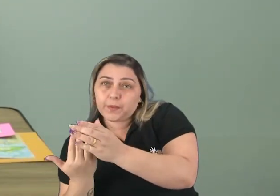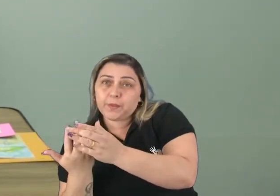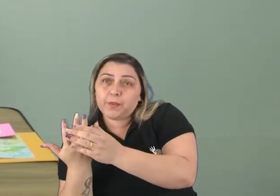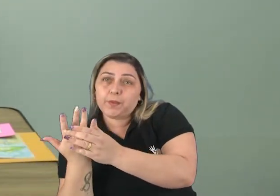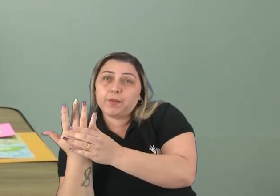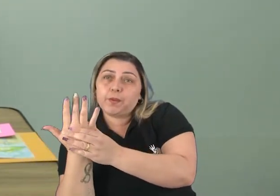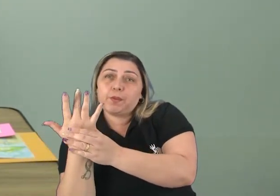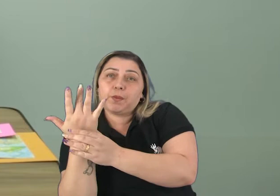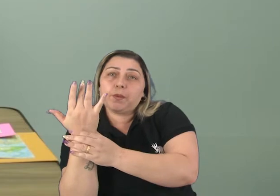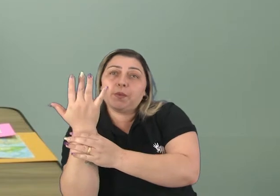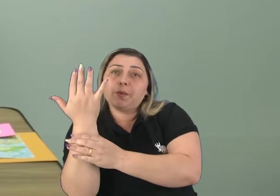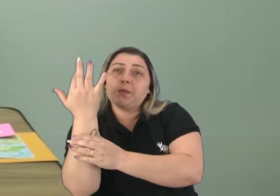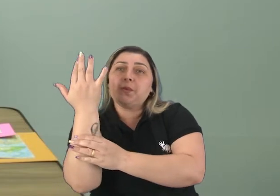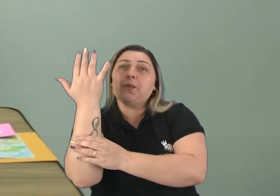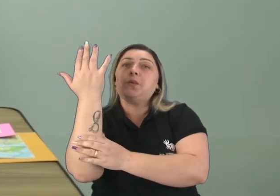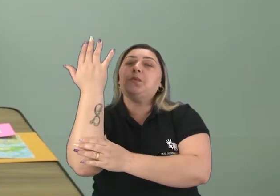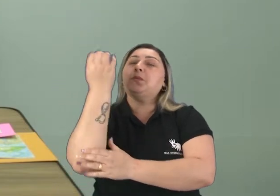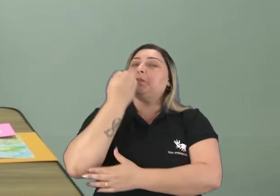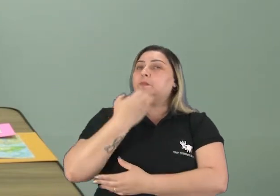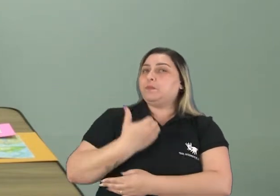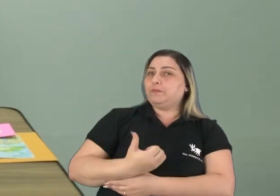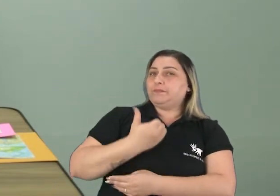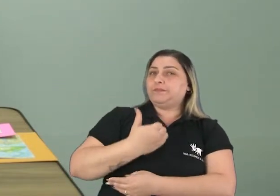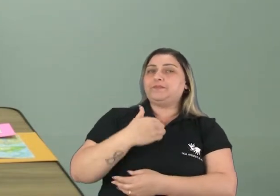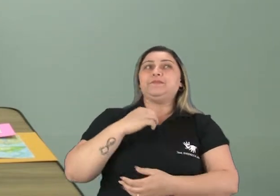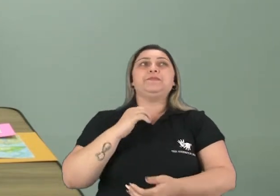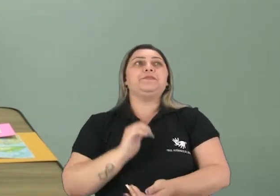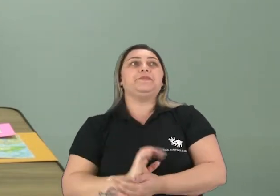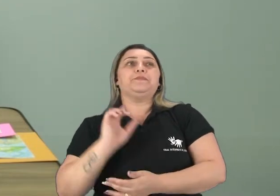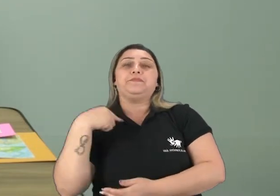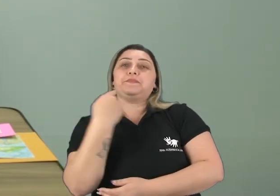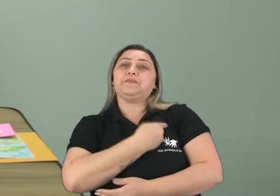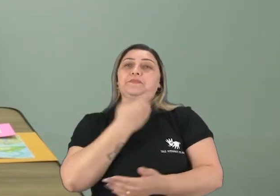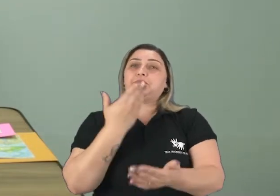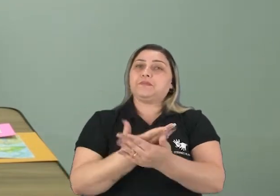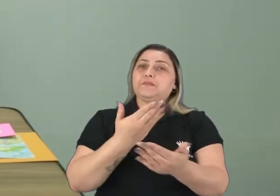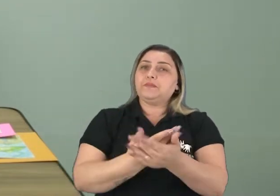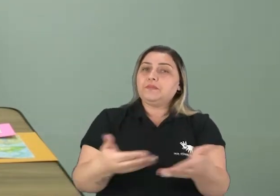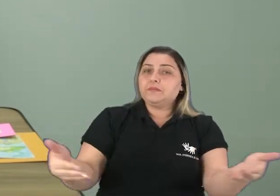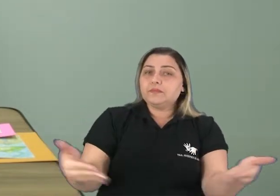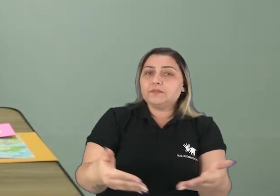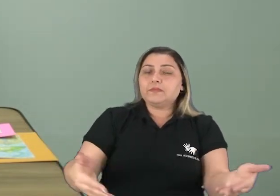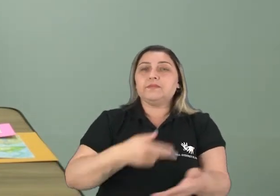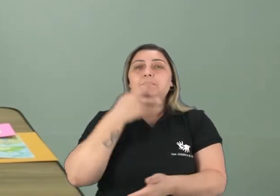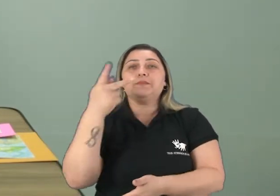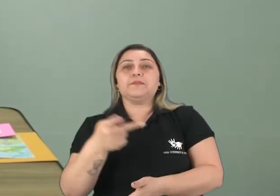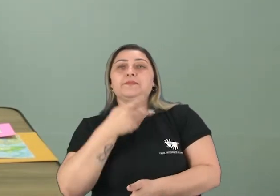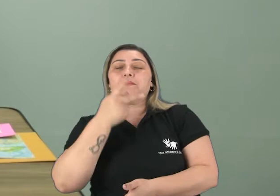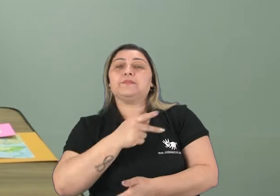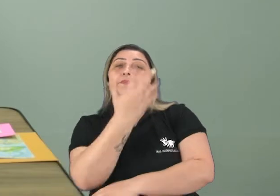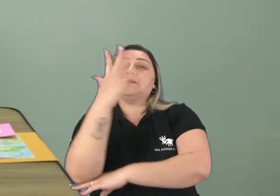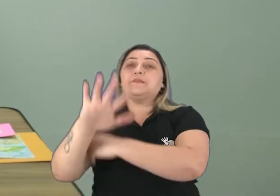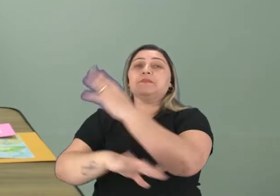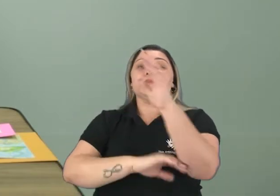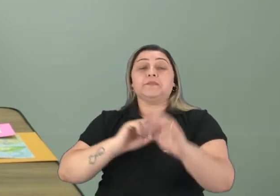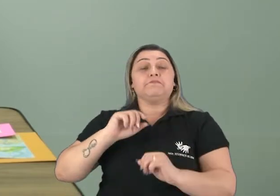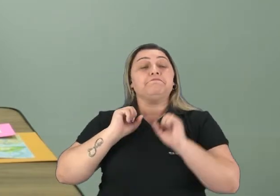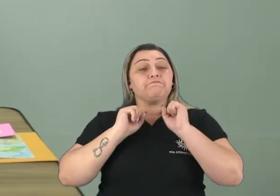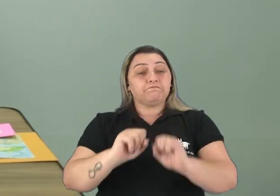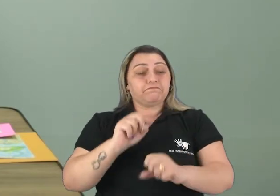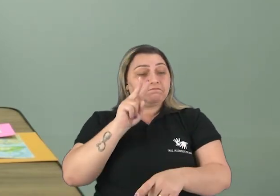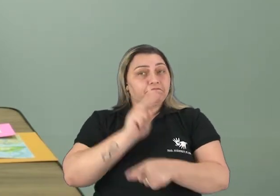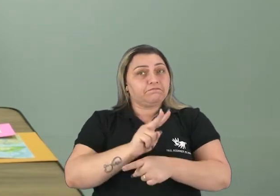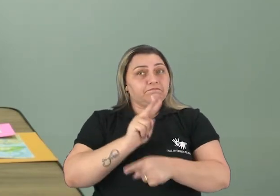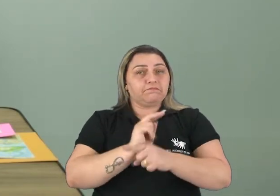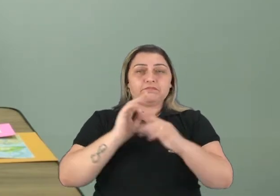quê? Crescendo. Muito bem. Na nossa aula de hoje, nós vamos falar sobre as plantas que nós podemos